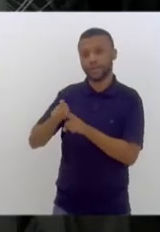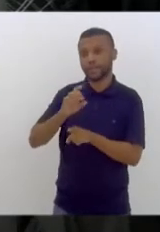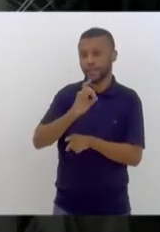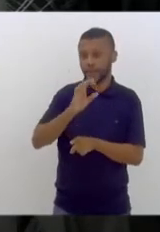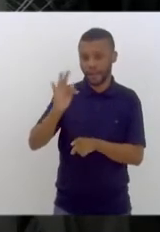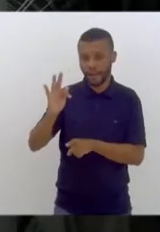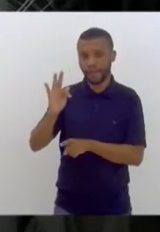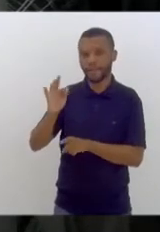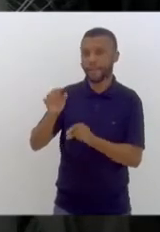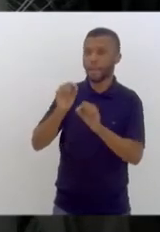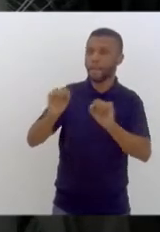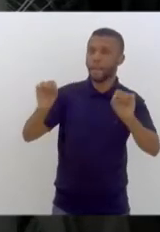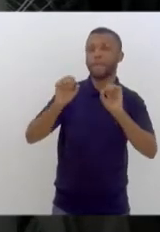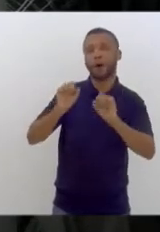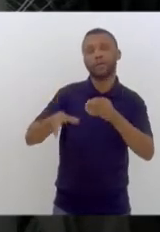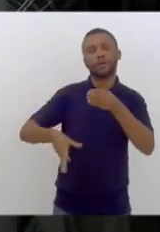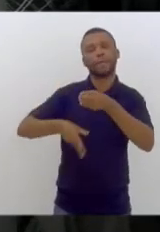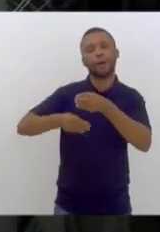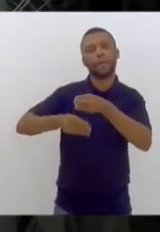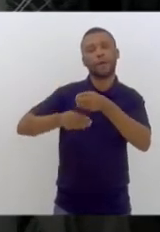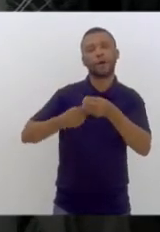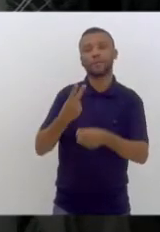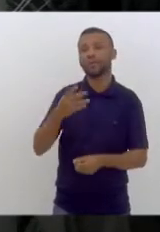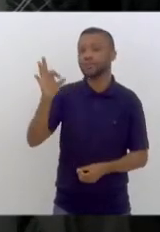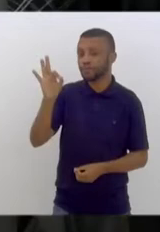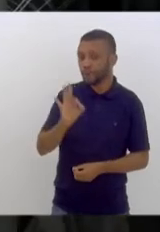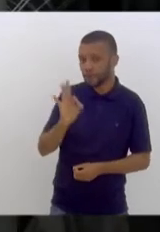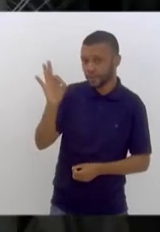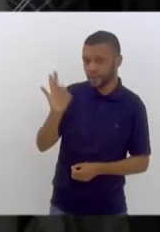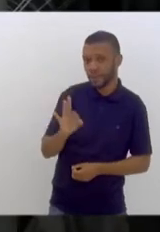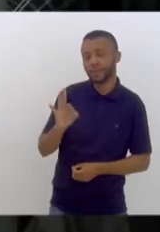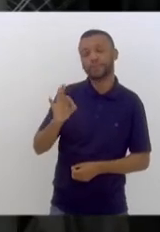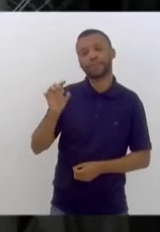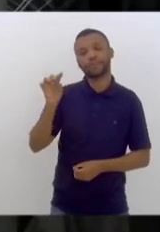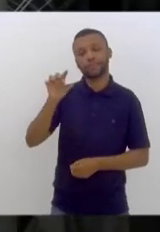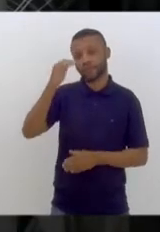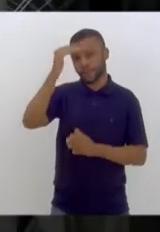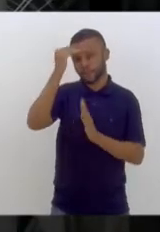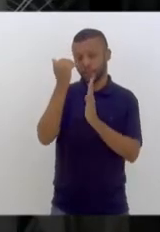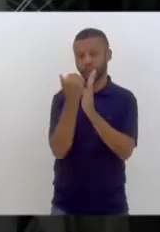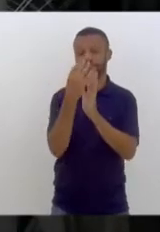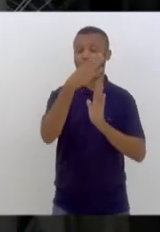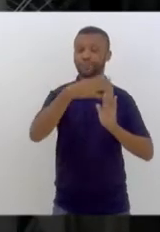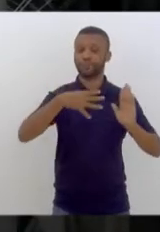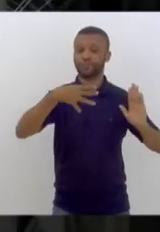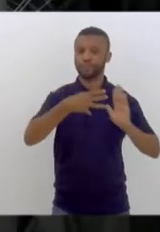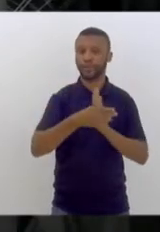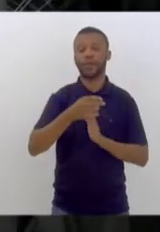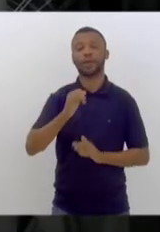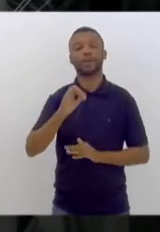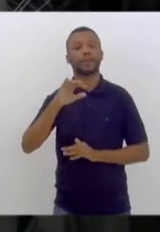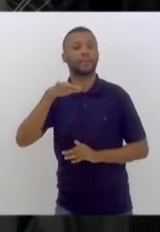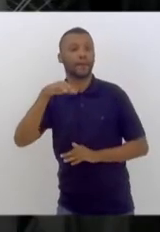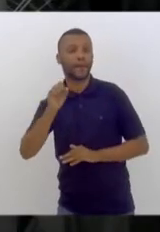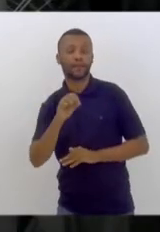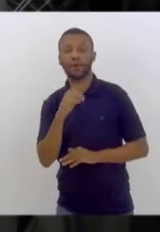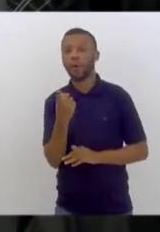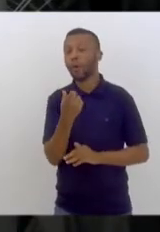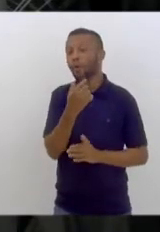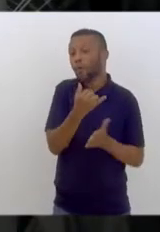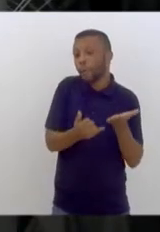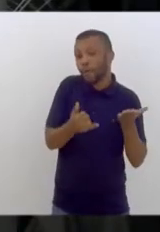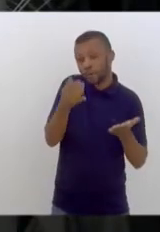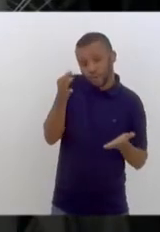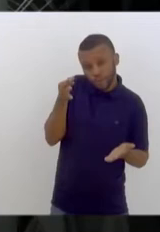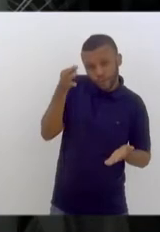ser criado adicional de até 2 pontos percentuais na alíquota do ICMS ou imposto que vier a substituí-lo